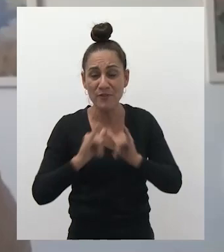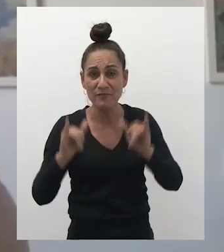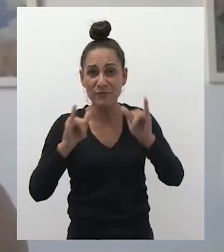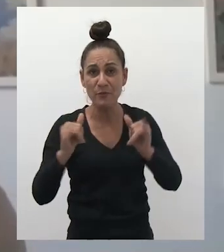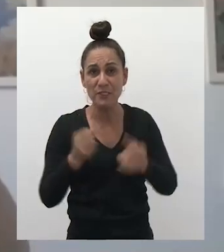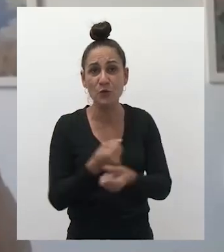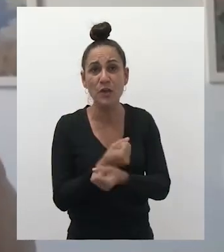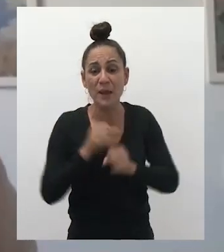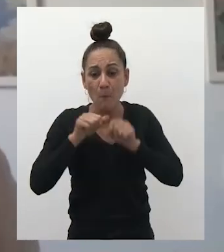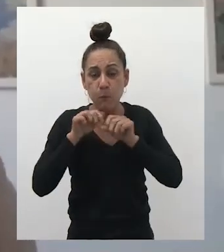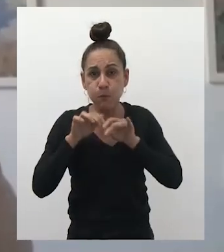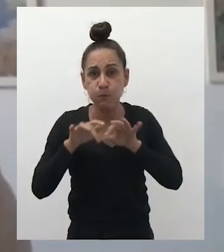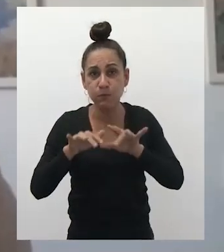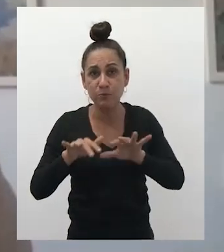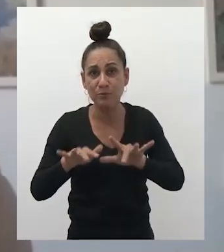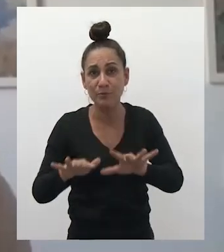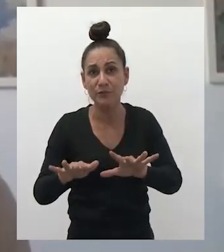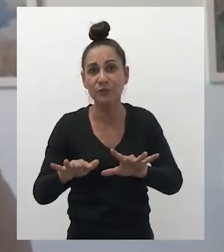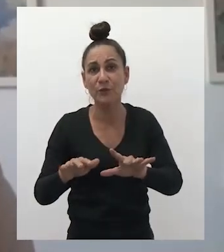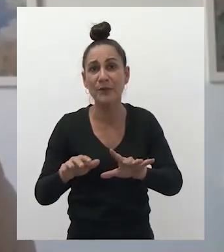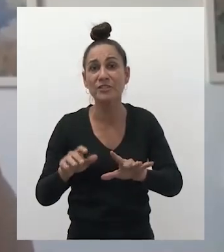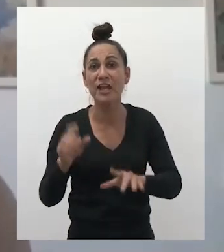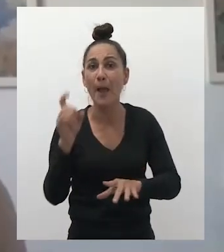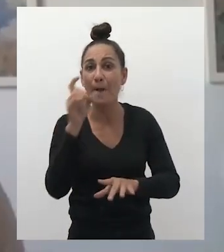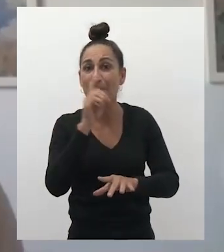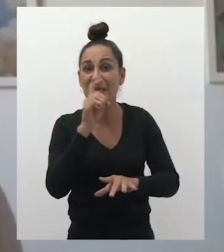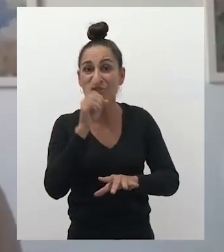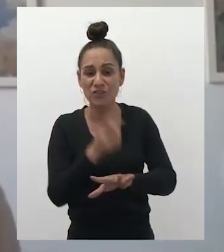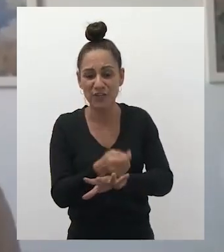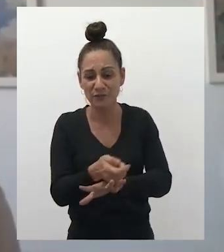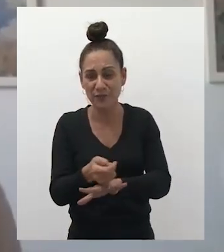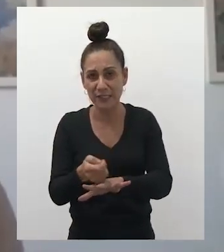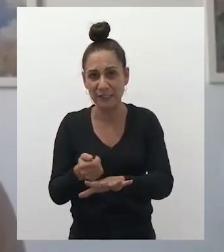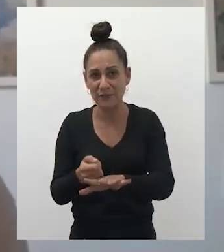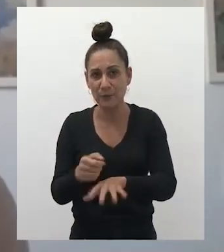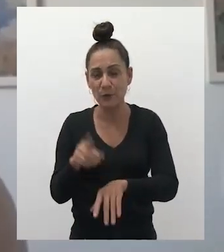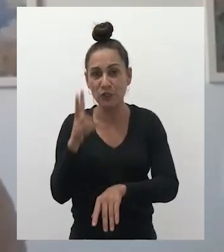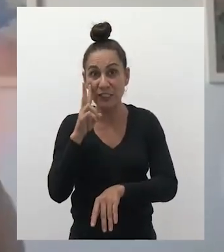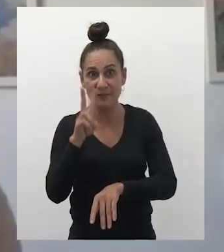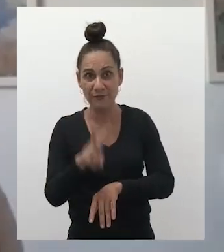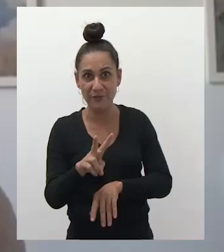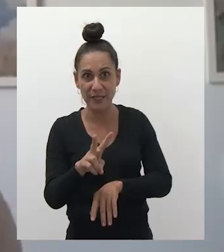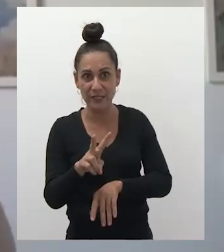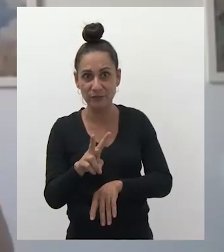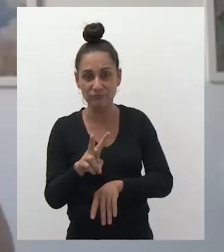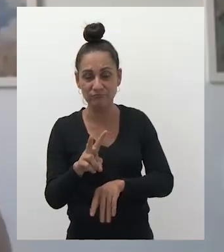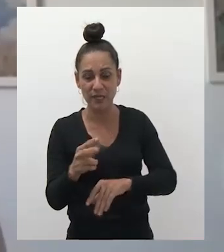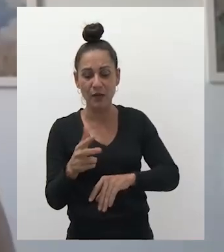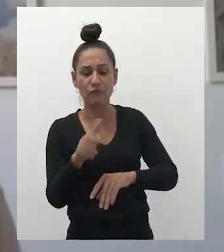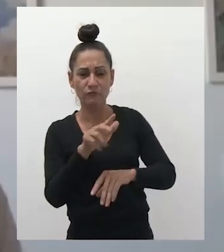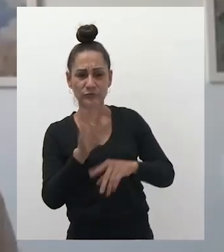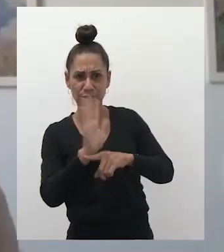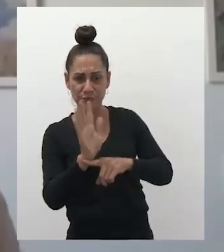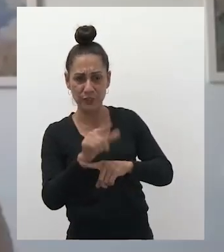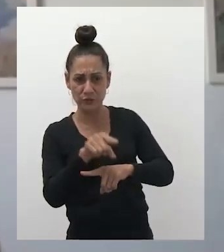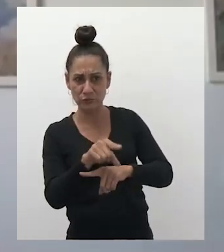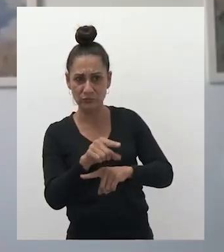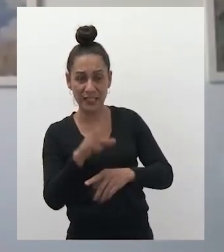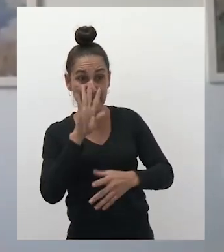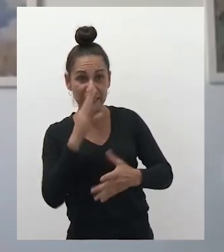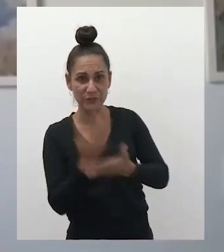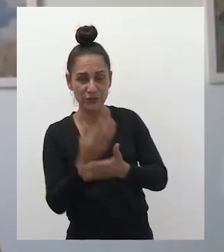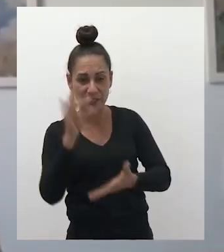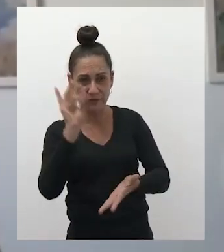né? De disseminar mentiras. Você pode estar vendo, pode estar ouvindo uma pessoa e não ser essa pessoa. Você acredita que é, mas não